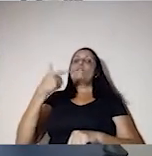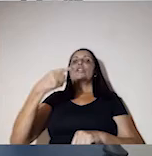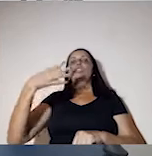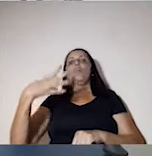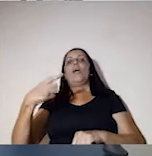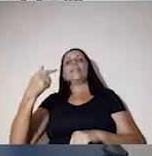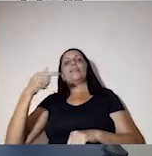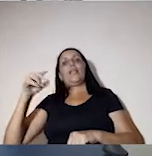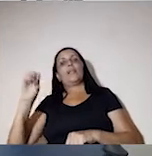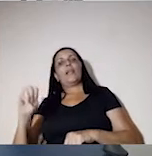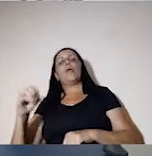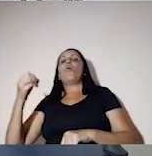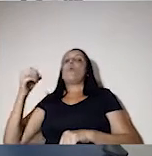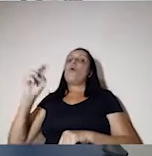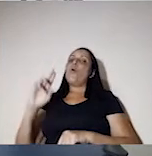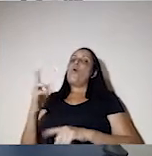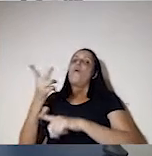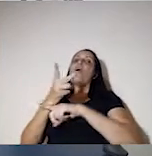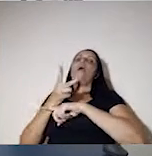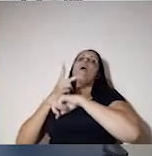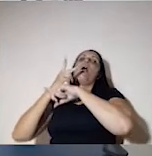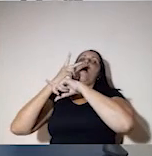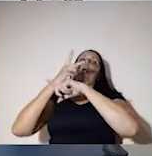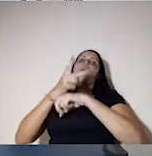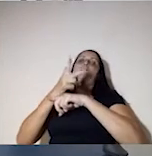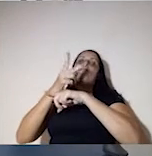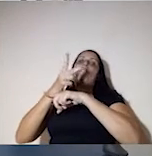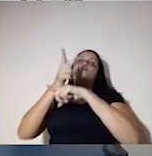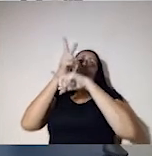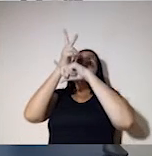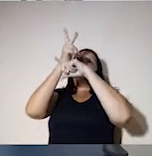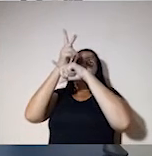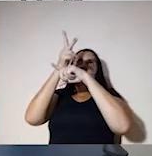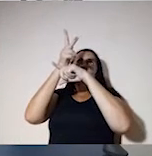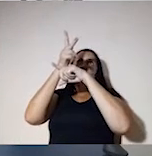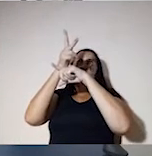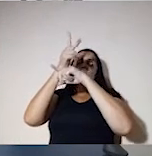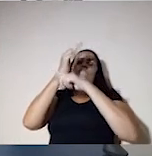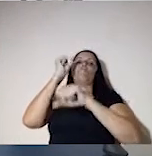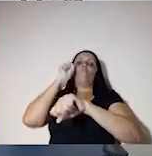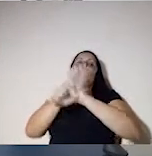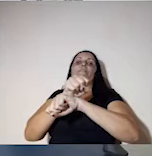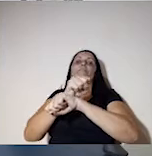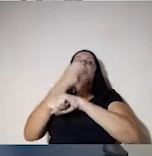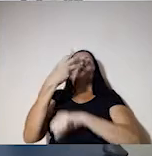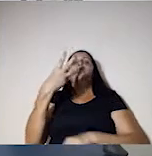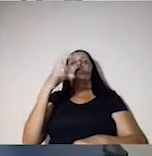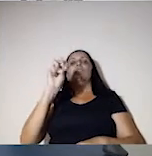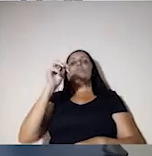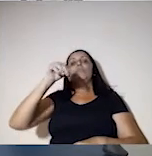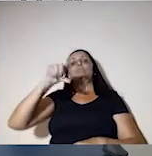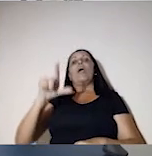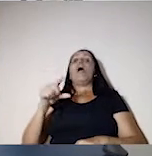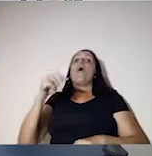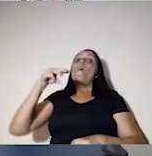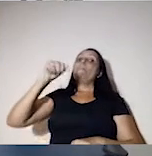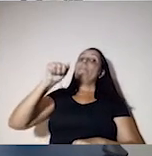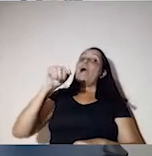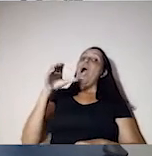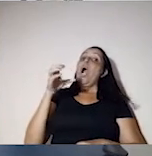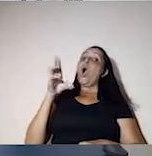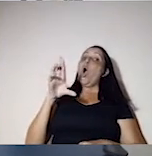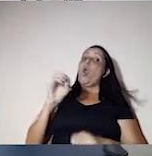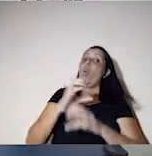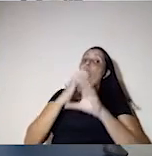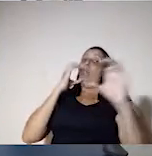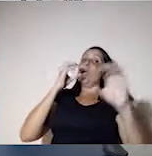você pega uma 24-70, ou então uma câmera fixa, uma lente fixa, uma 35mm,